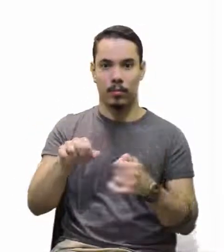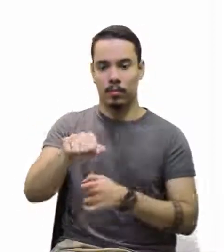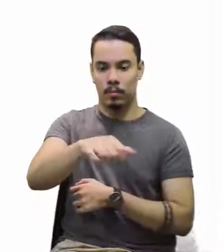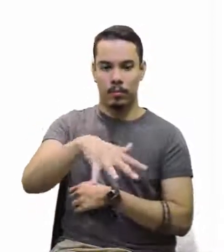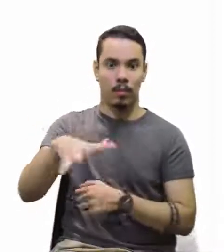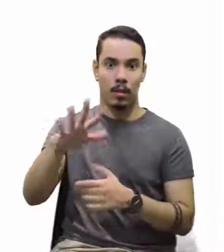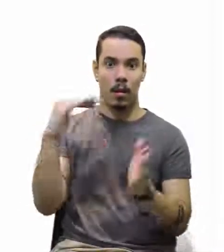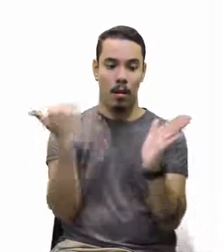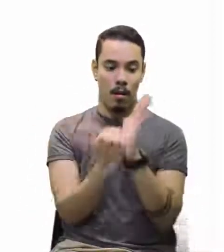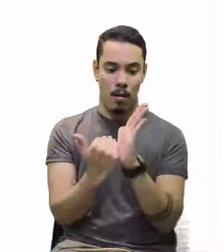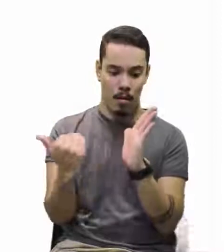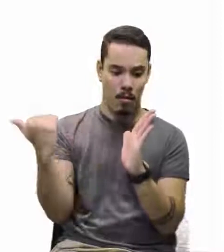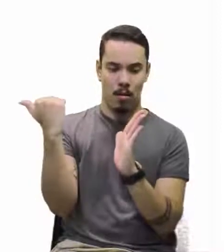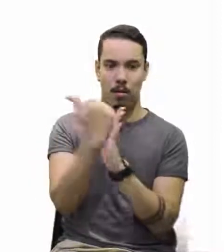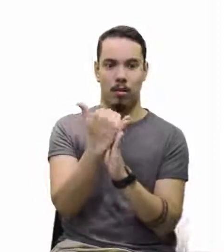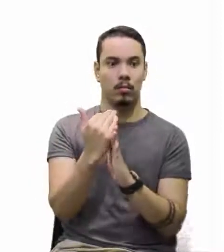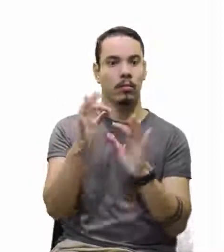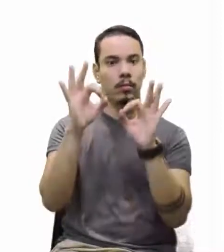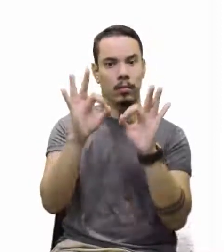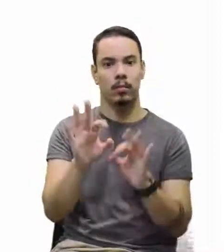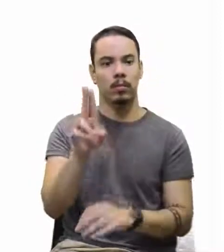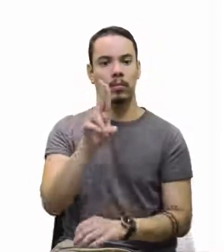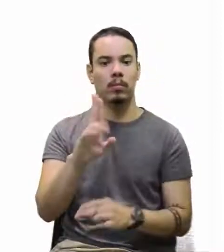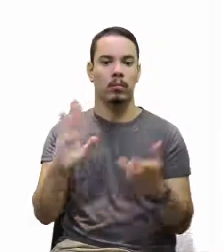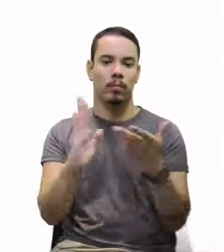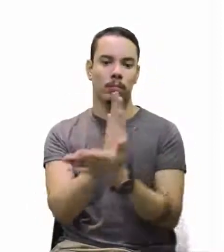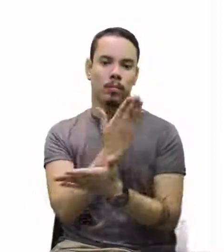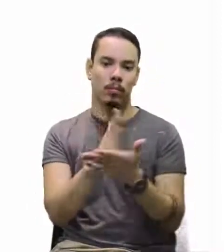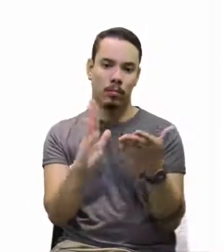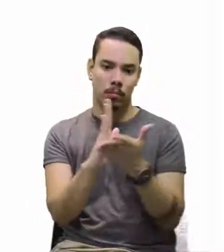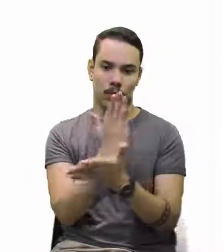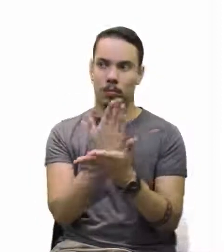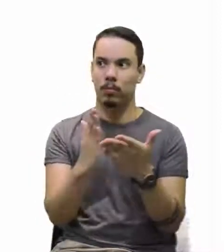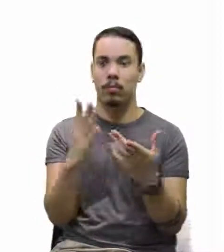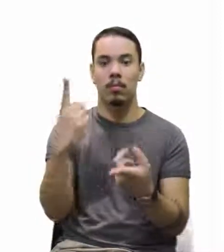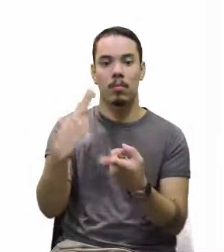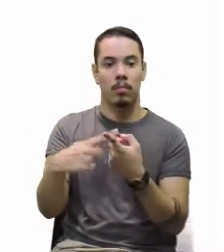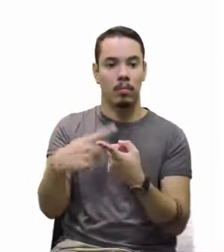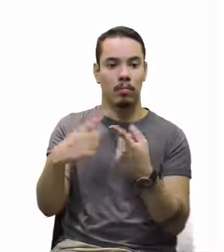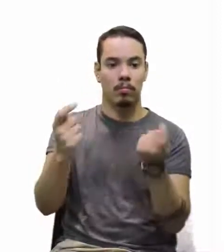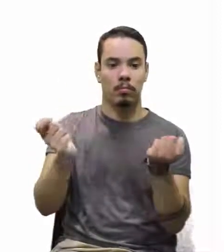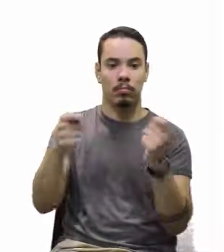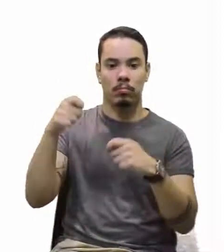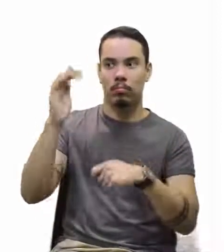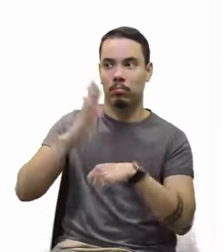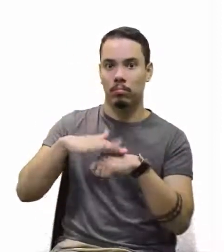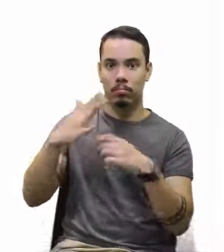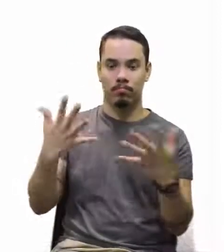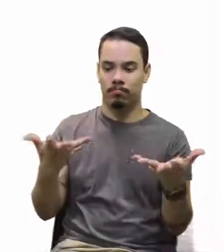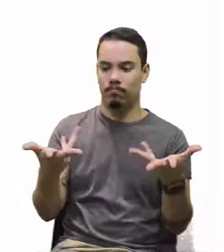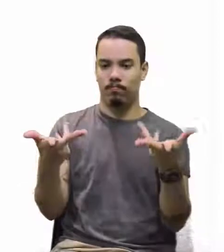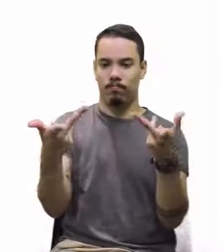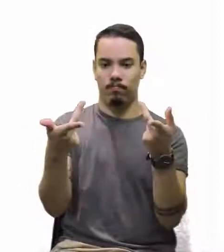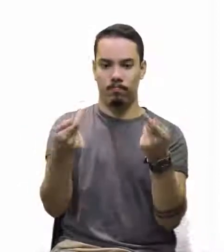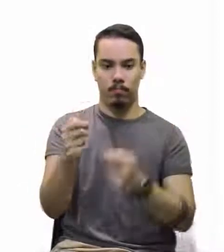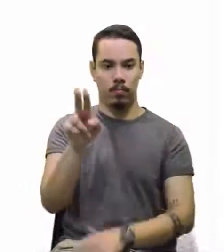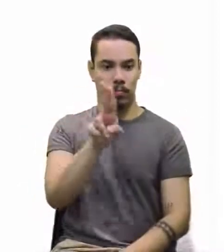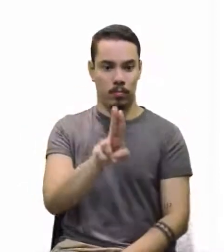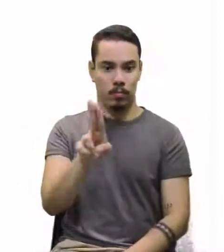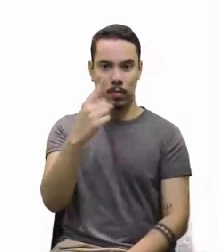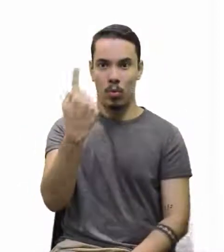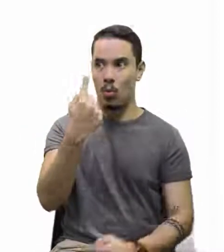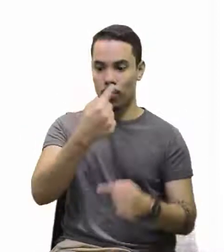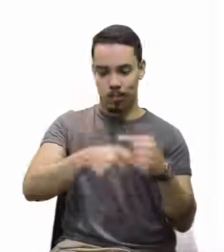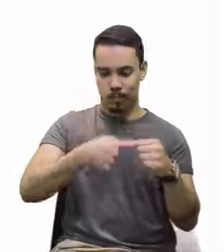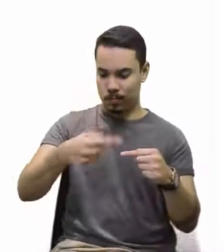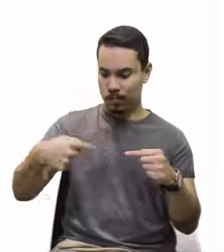né? Mesmo usando em pequena escala. Assim, torna-se mais eficiente utilizar um circuito com